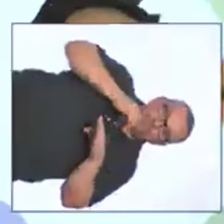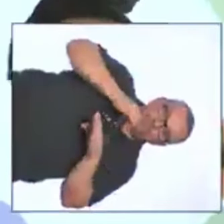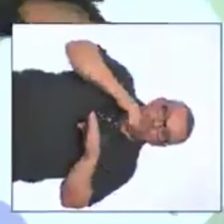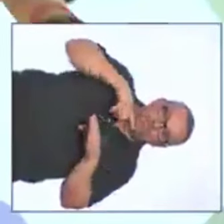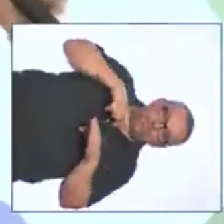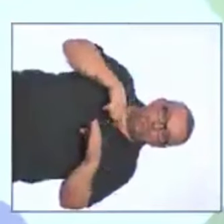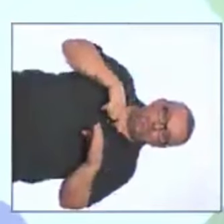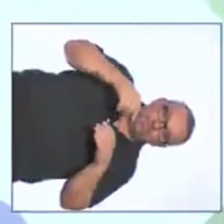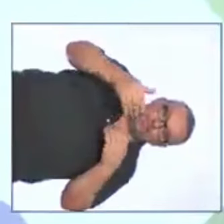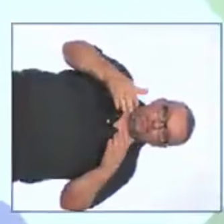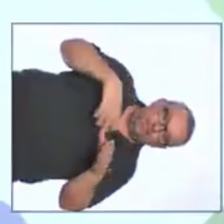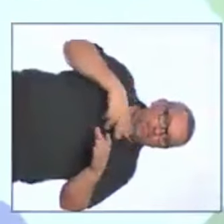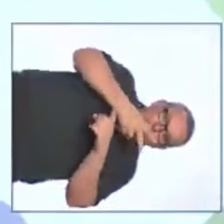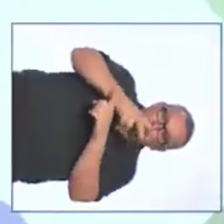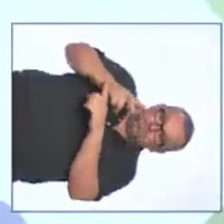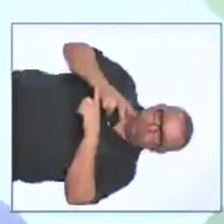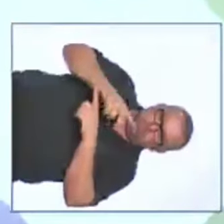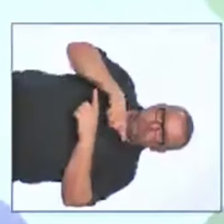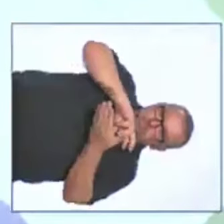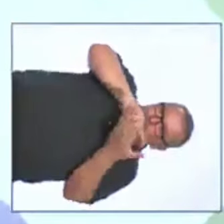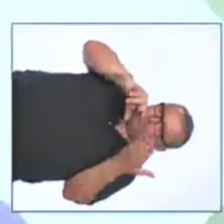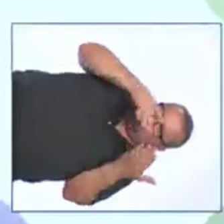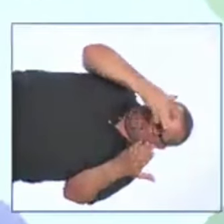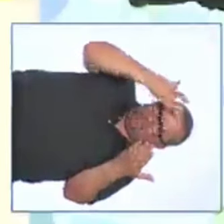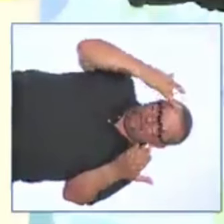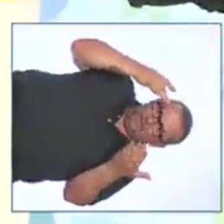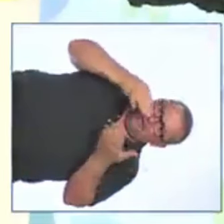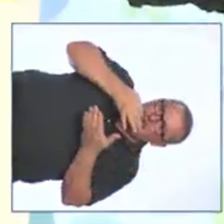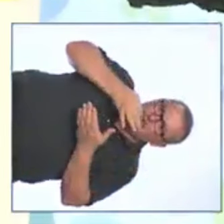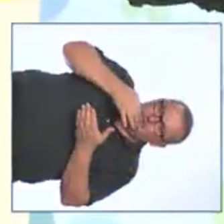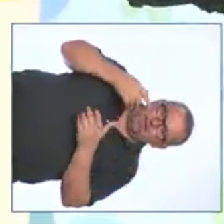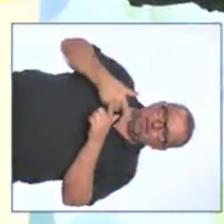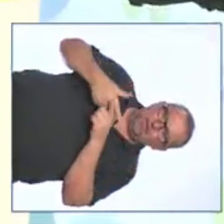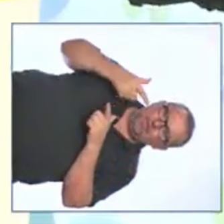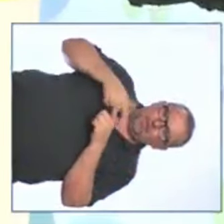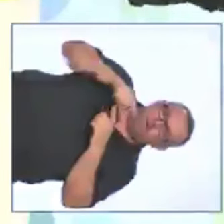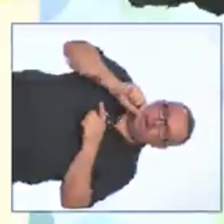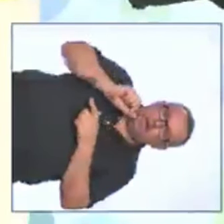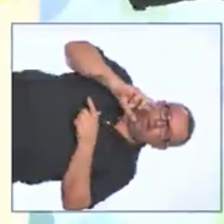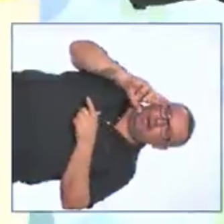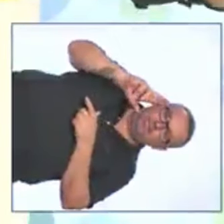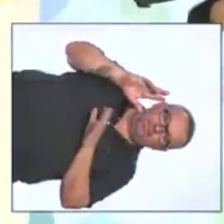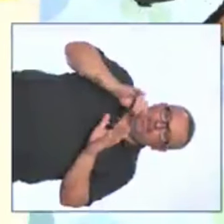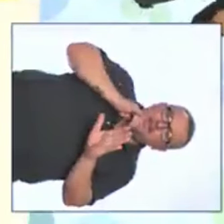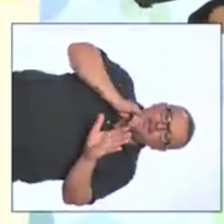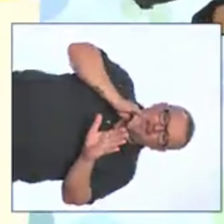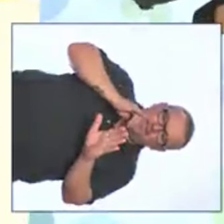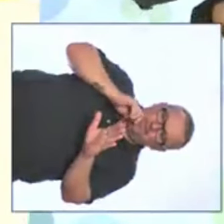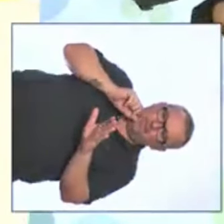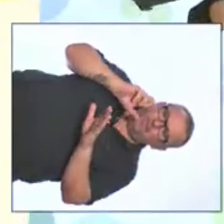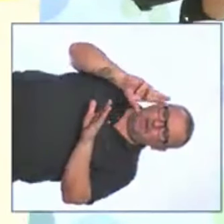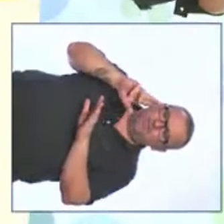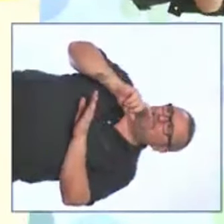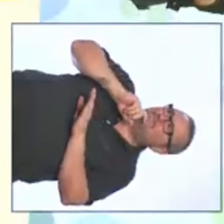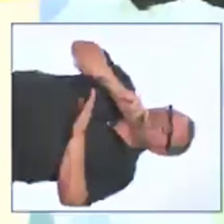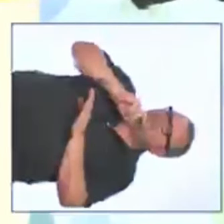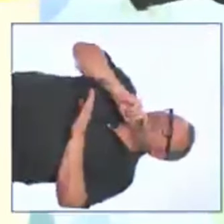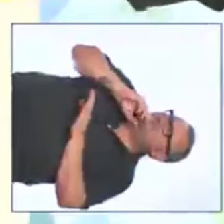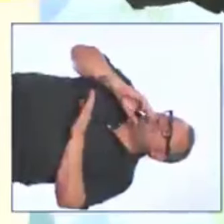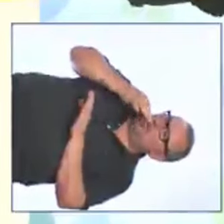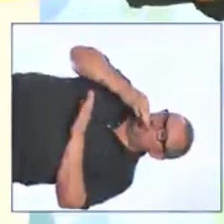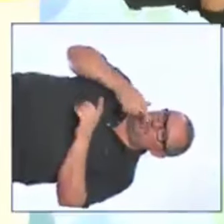no estúdio e tem um monte de gente aqui e aí eu e a Ju a gente acha que o problema é o ar-condicionado tá? tô chutando mentira o problema não está no ar-condicionado